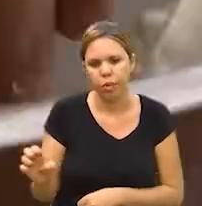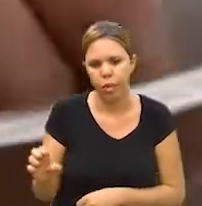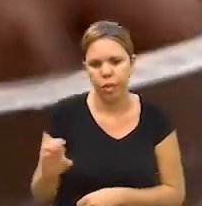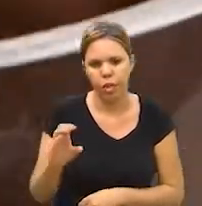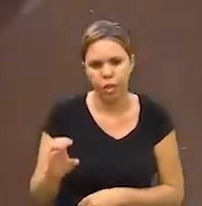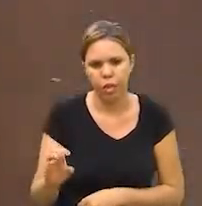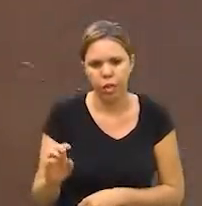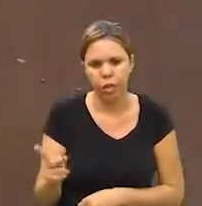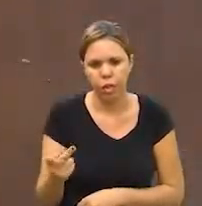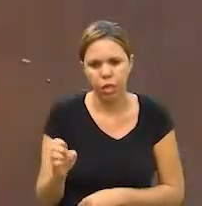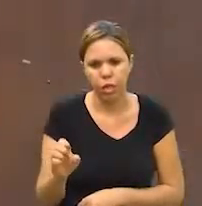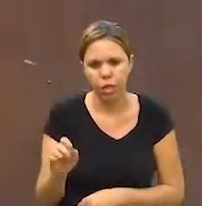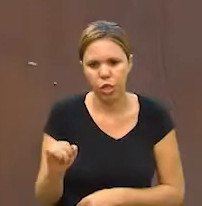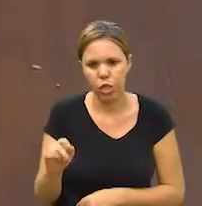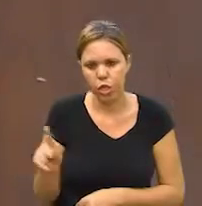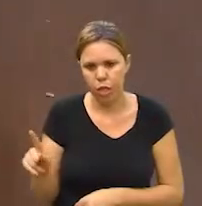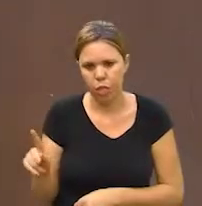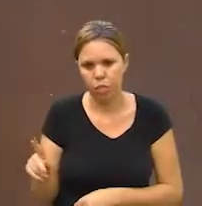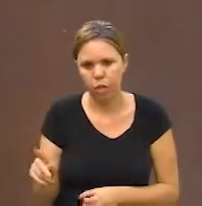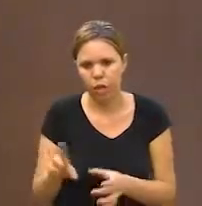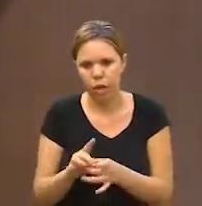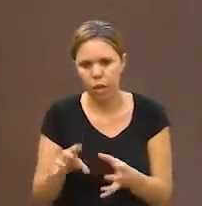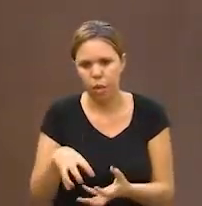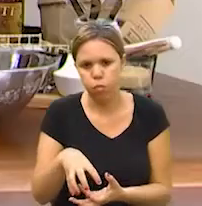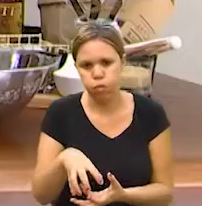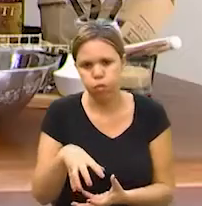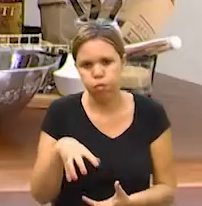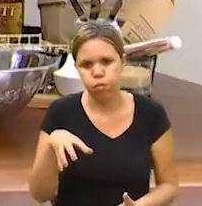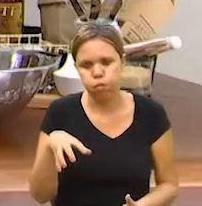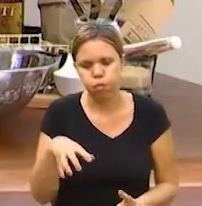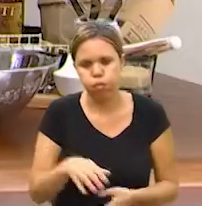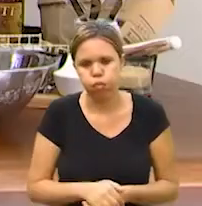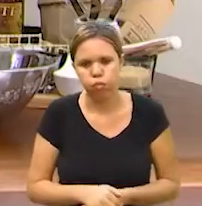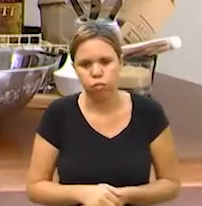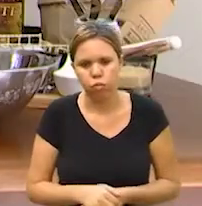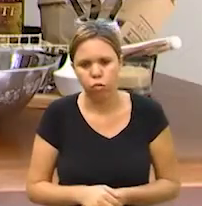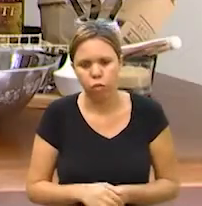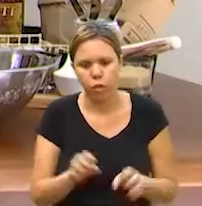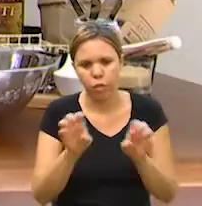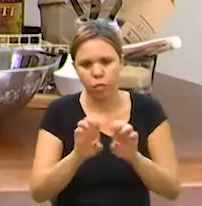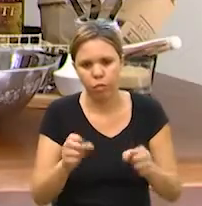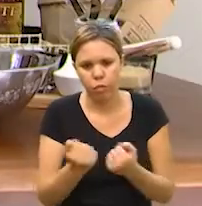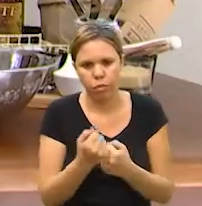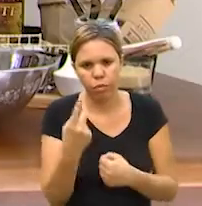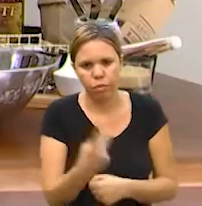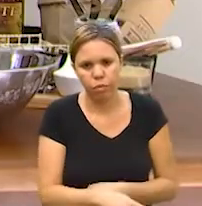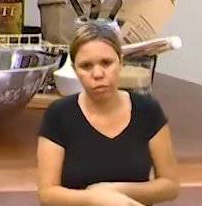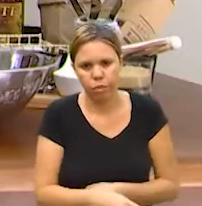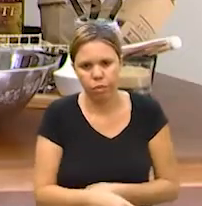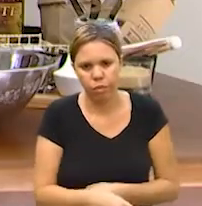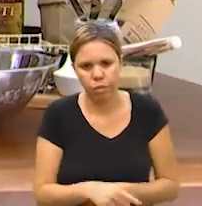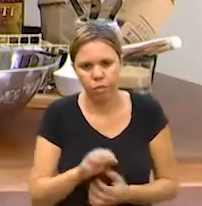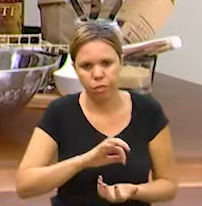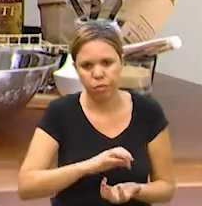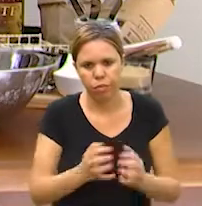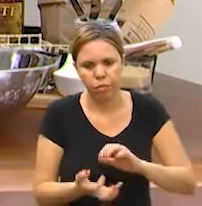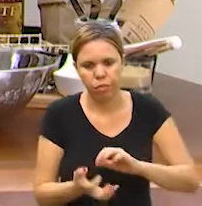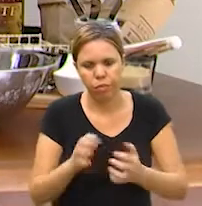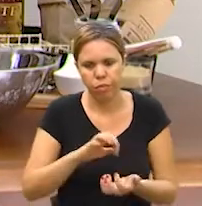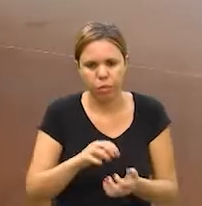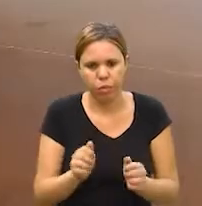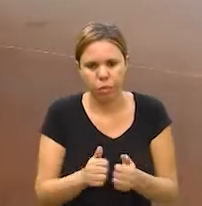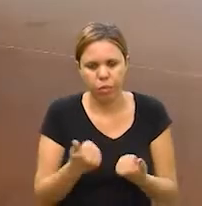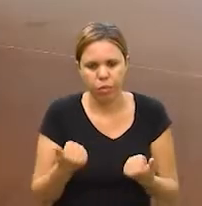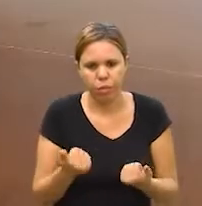fermentou, a massa relaxou e eu preciso dar uma pré-estrutura para ele. Uma pré-modelagem para esse